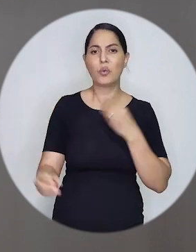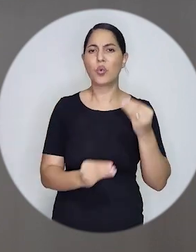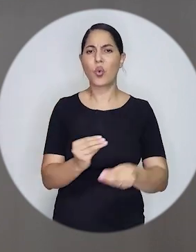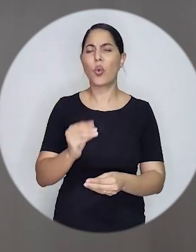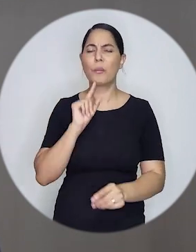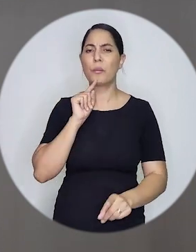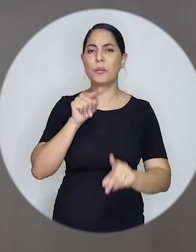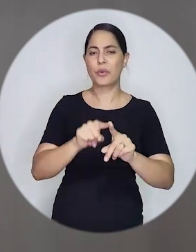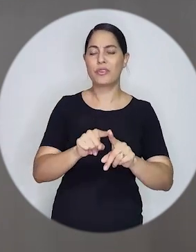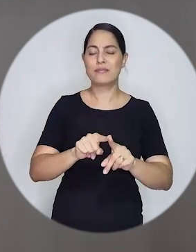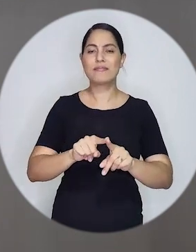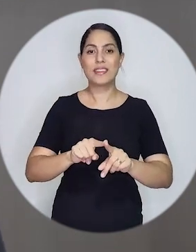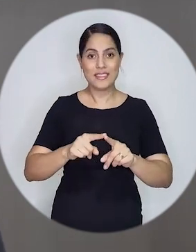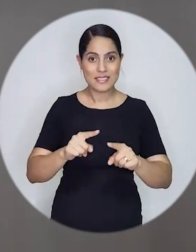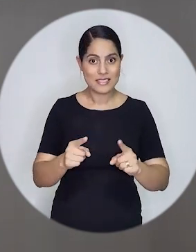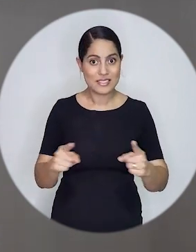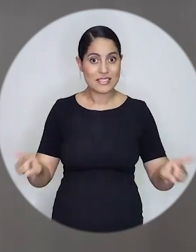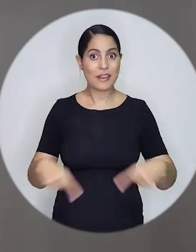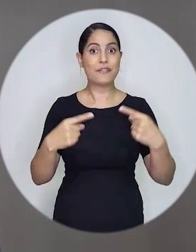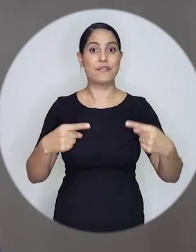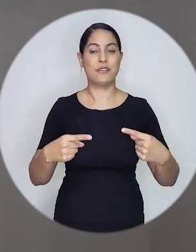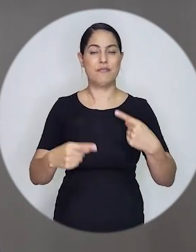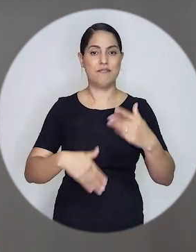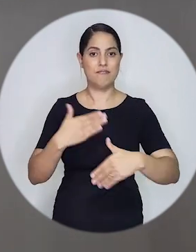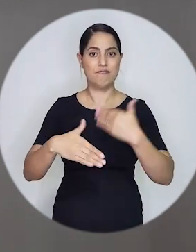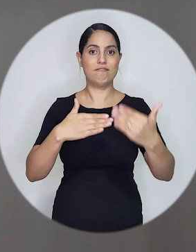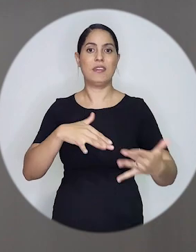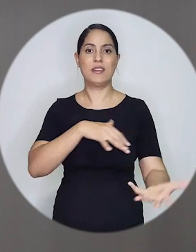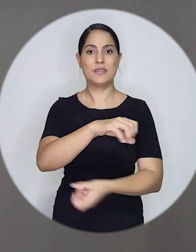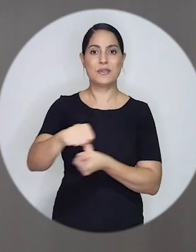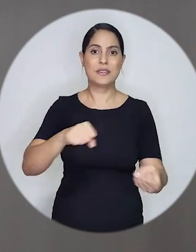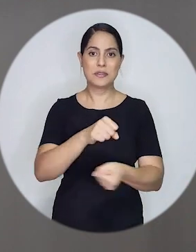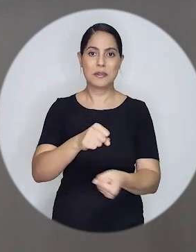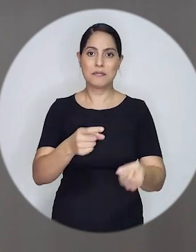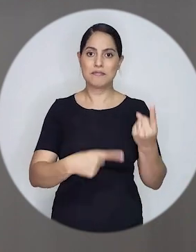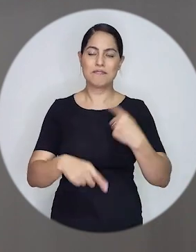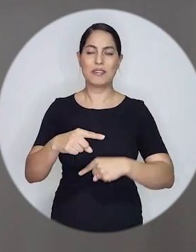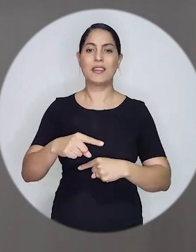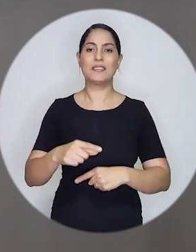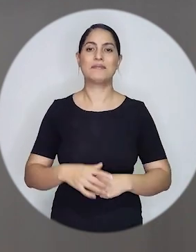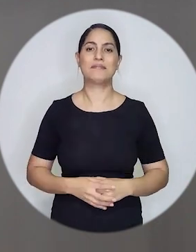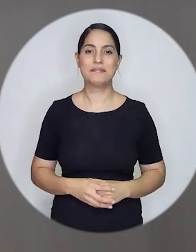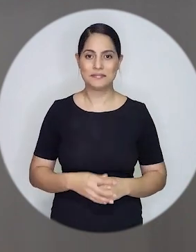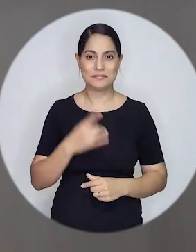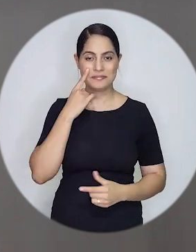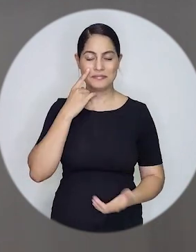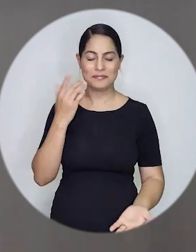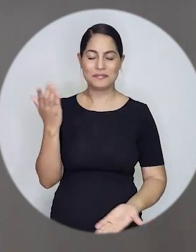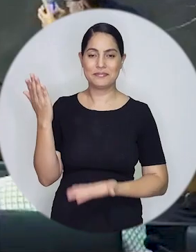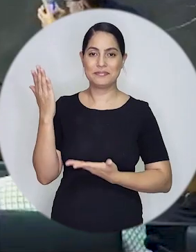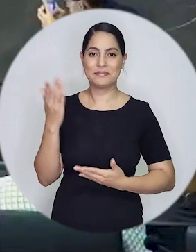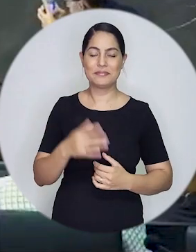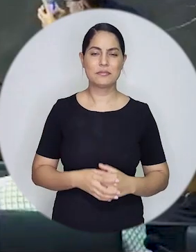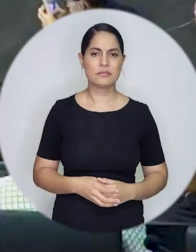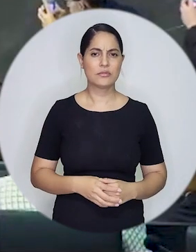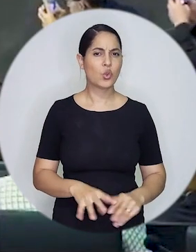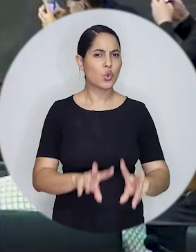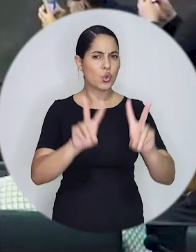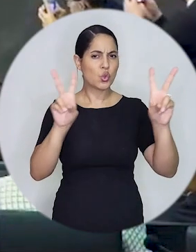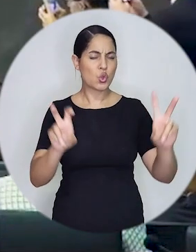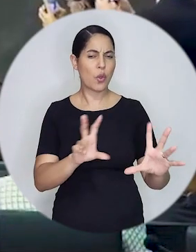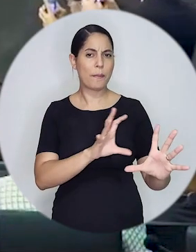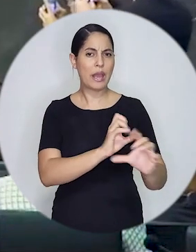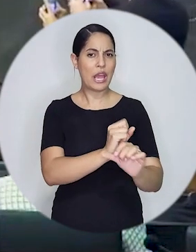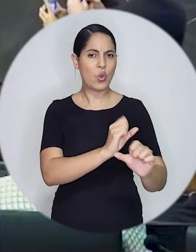da identificação de desafios e oportunidades do desenvolvimento sustentável. É o que você confere agora. Falar de